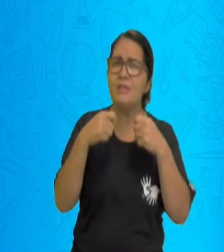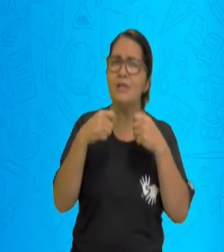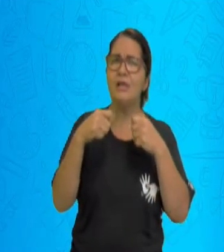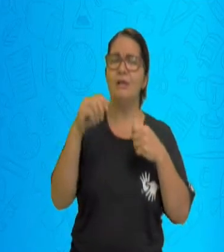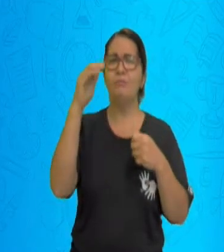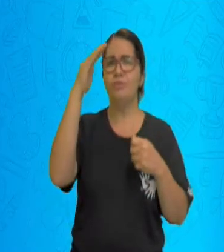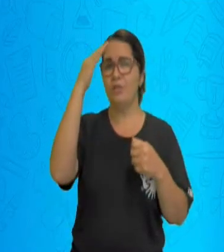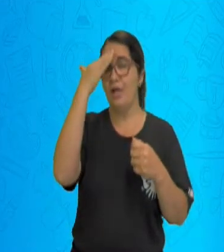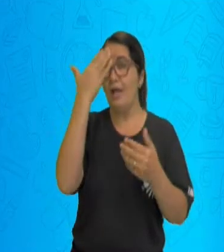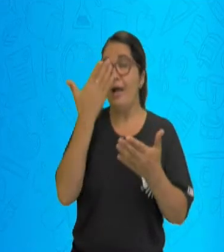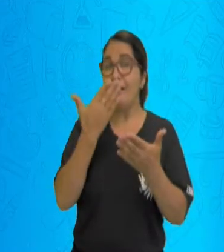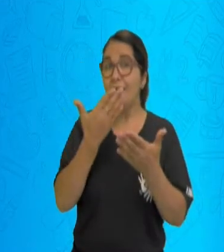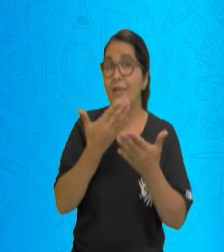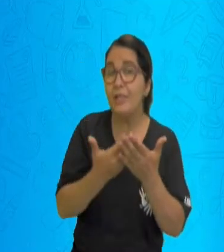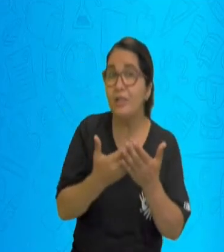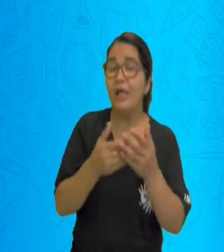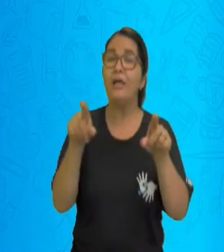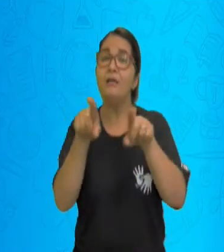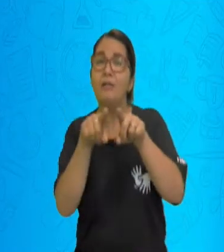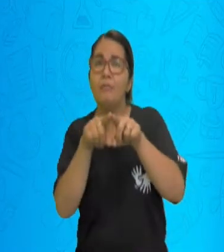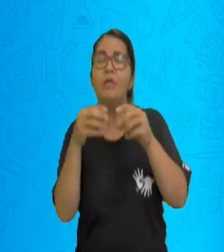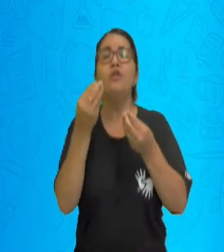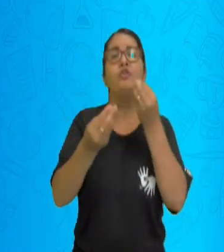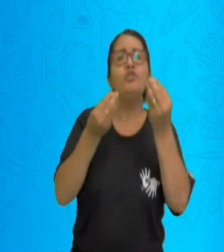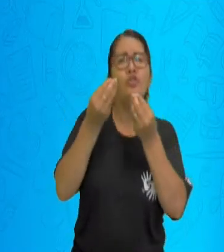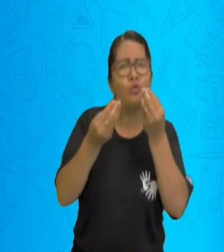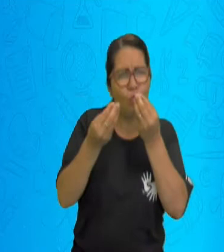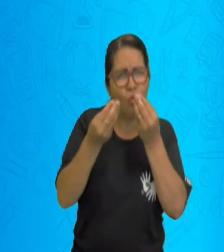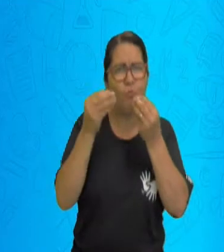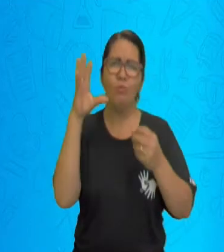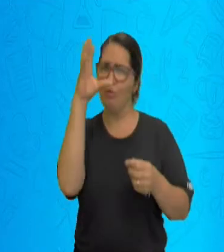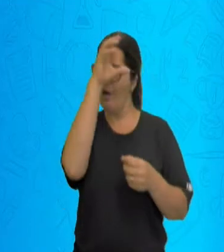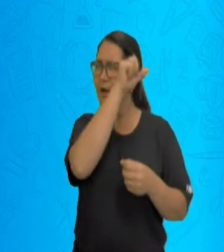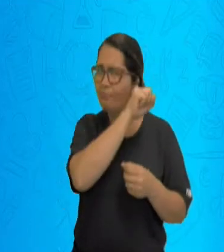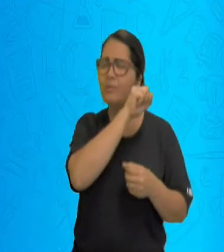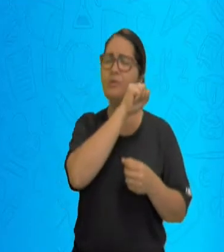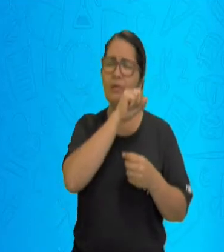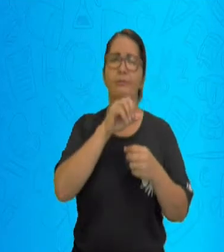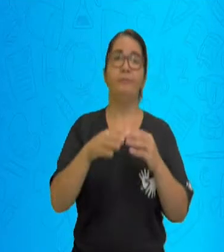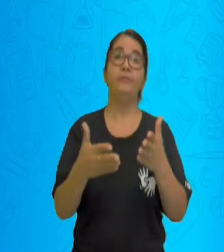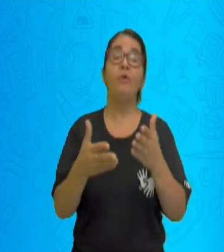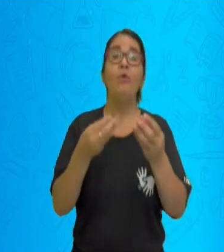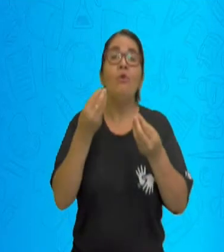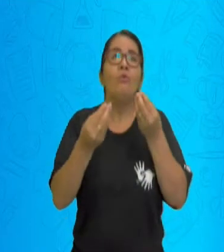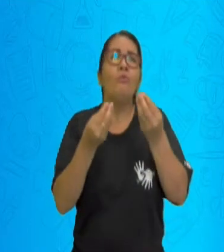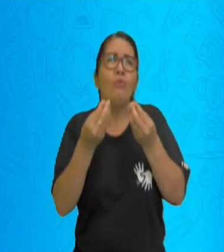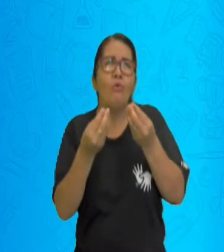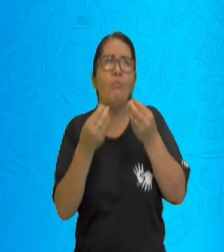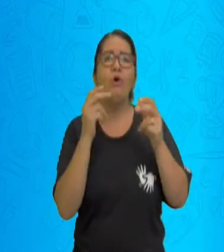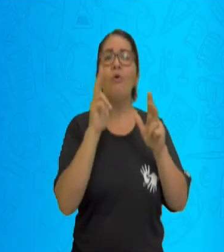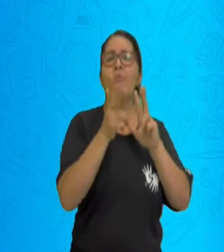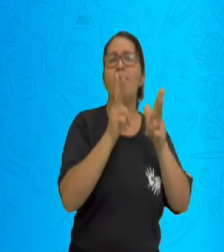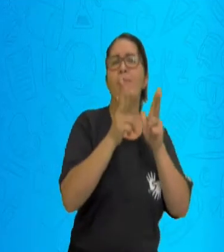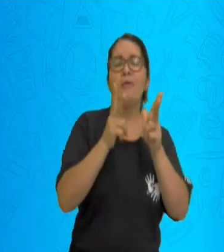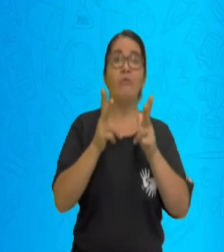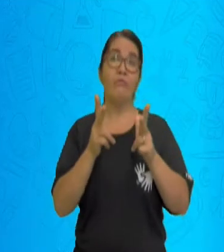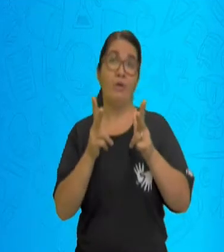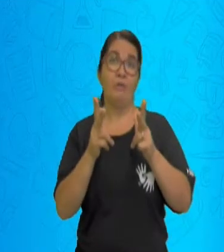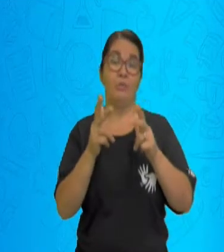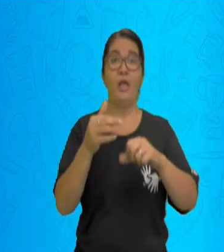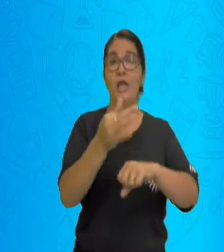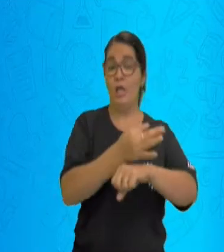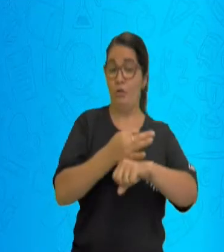variação linguística, quando eu falo de linguagem formal e informal. E aí, nós precisamos entender